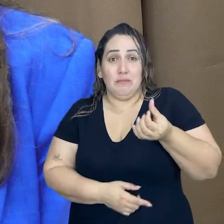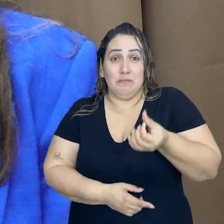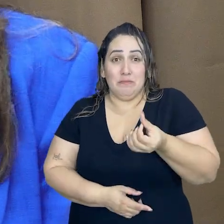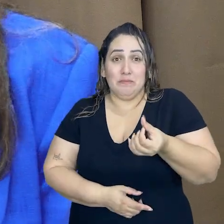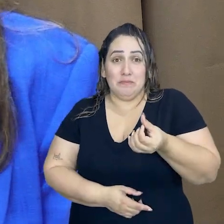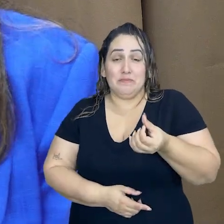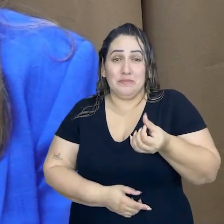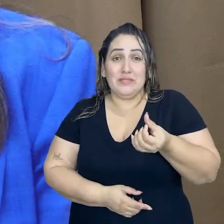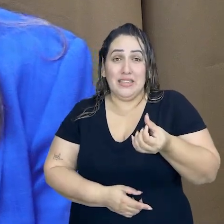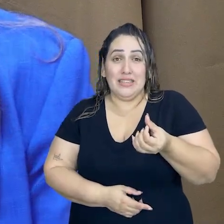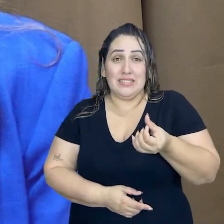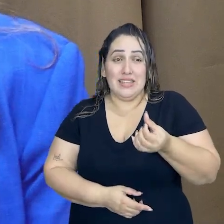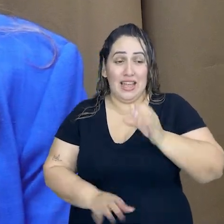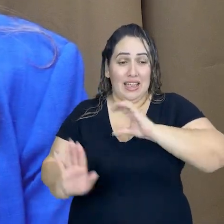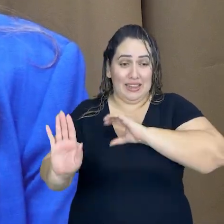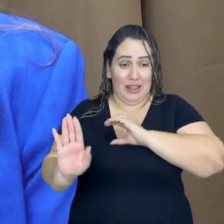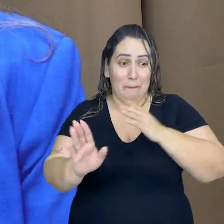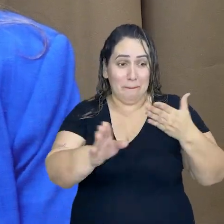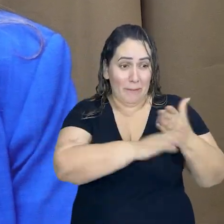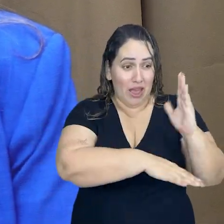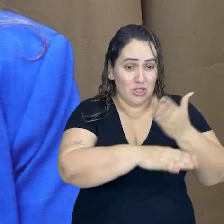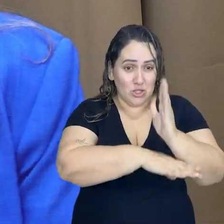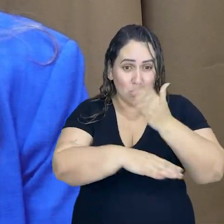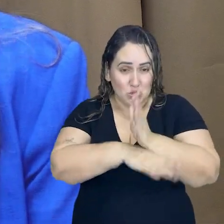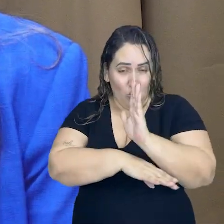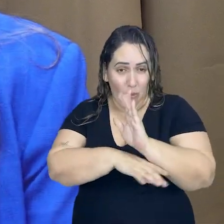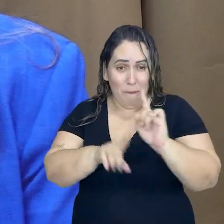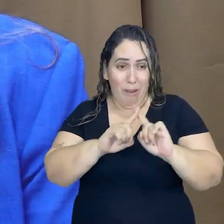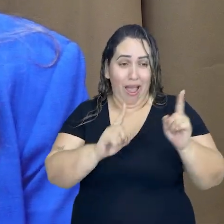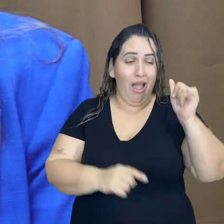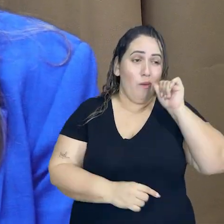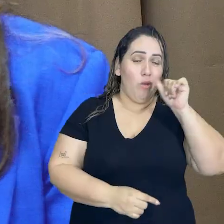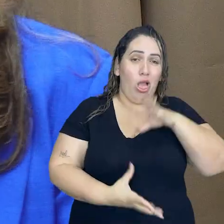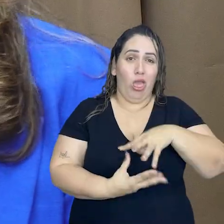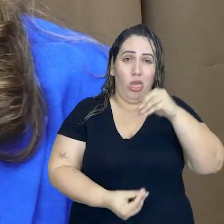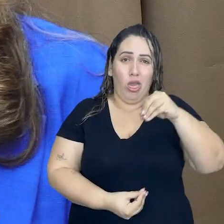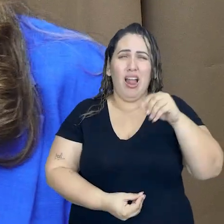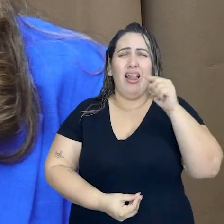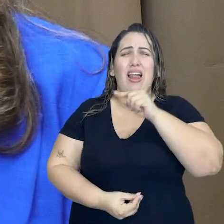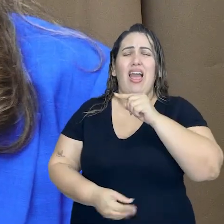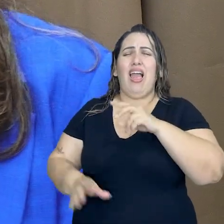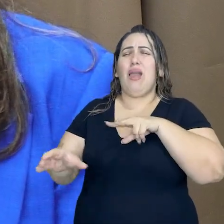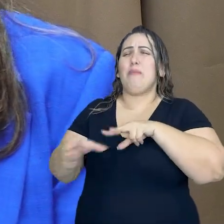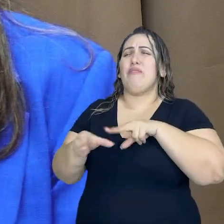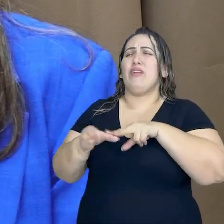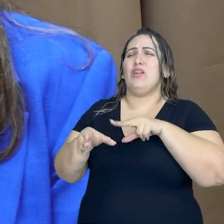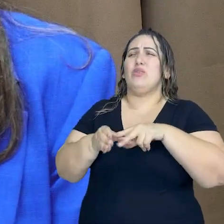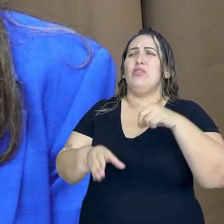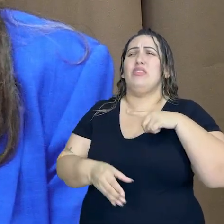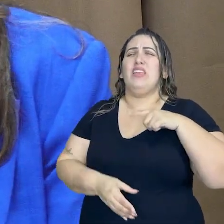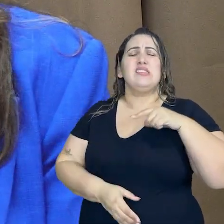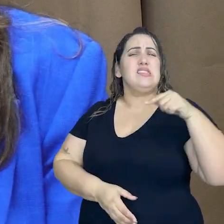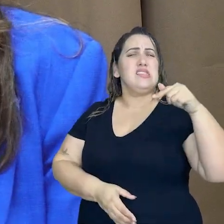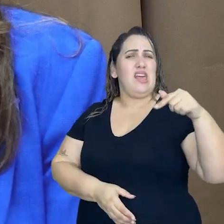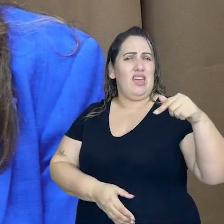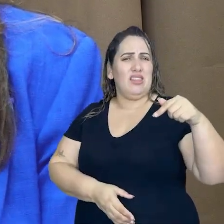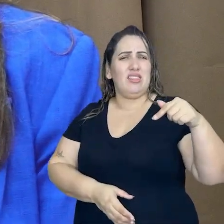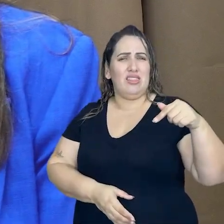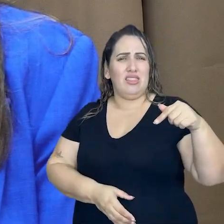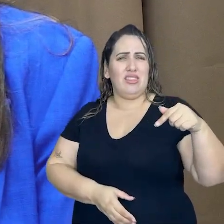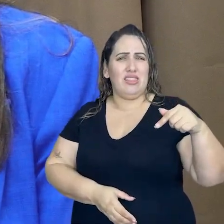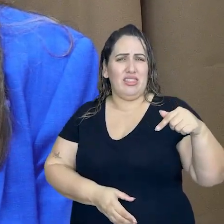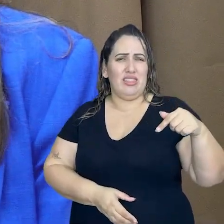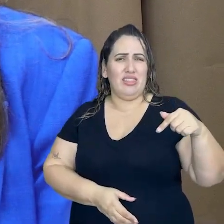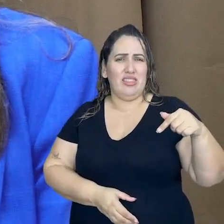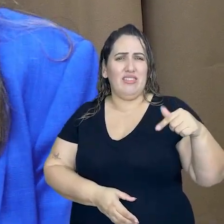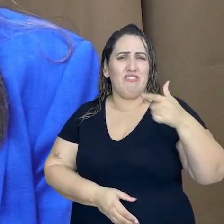eleitos, tá certo? Lá é uma Câmara que possui 11 cadeiras, então 6 saíram com essa tese que ela criou, subiu para o